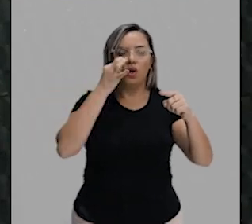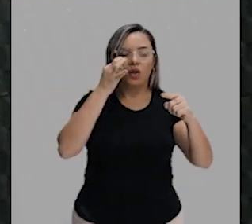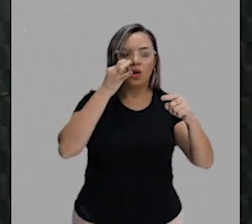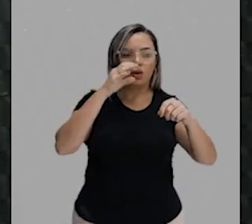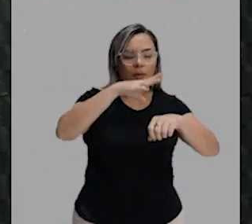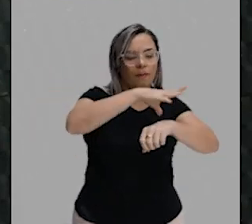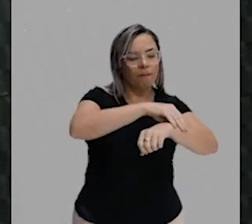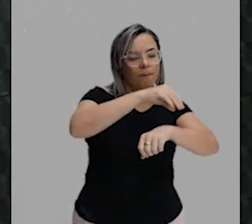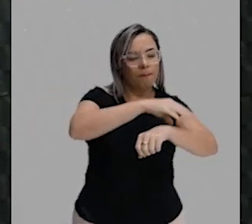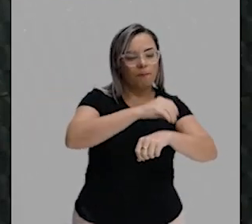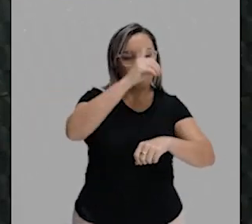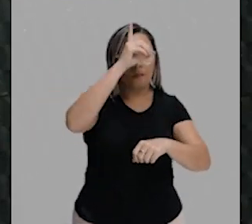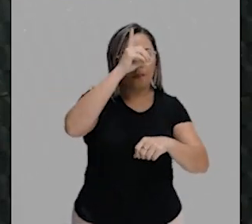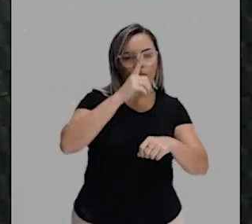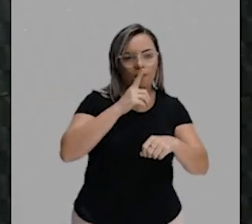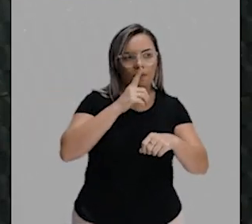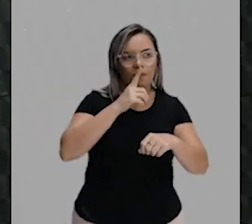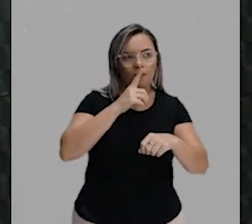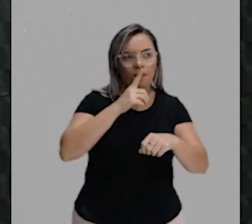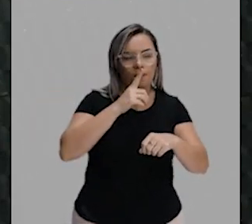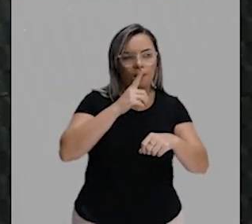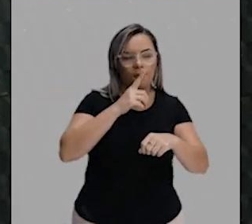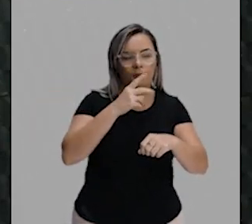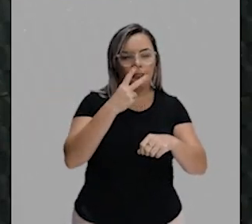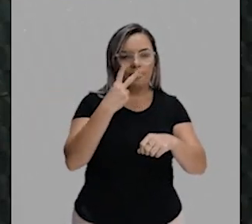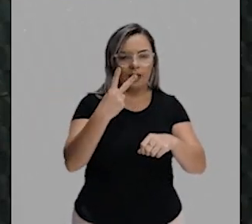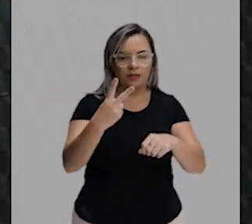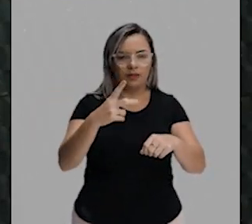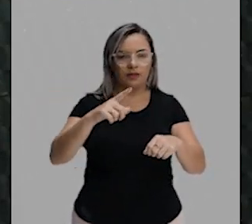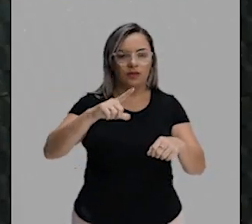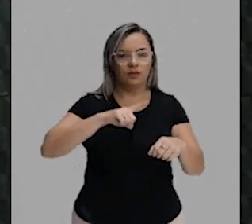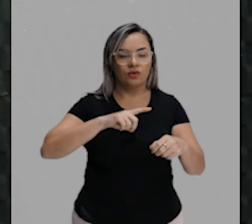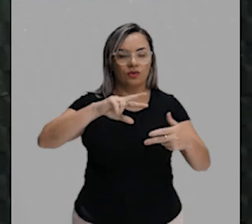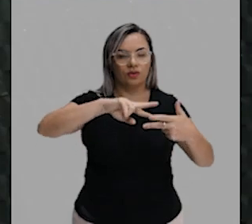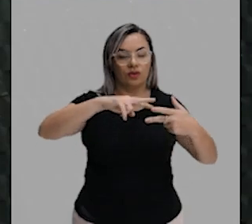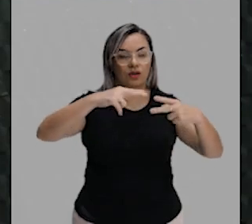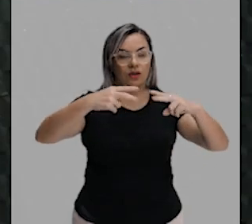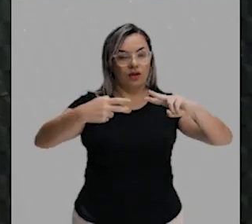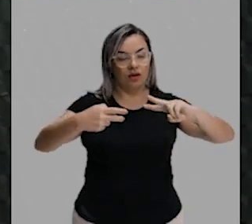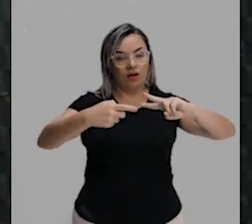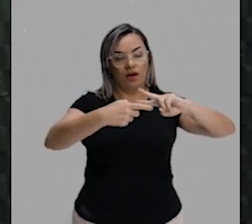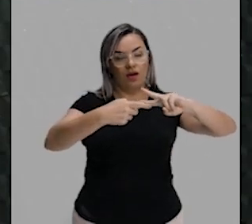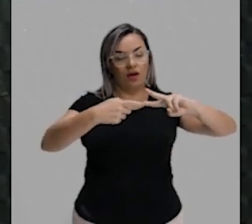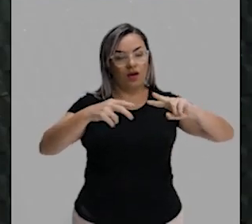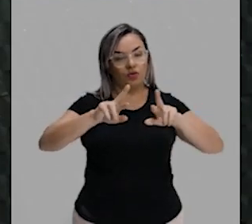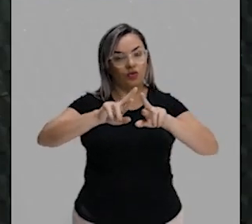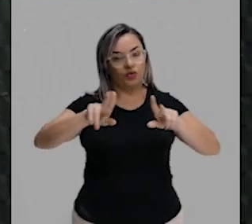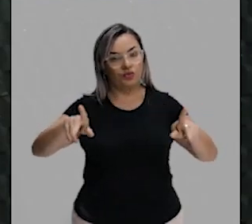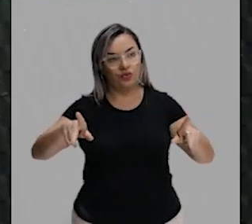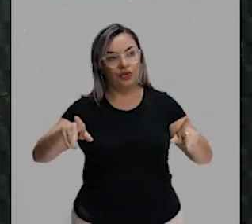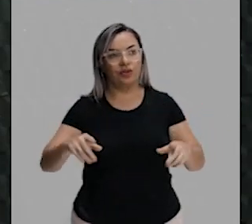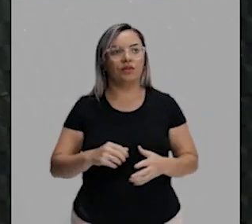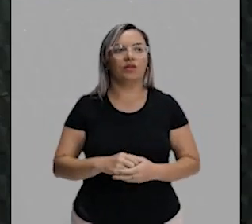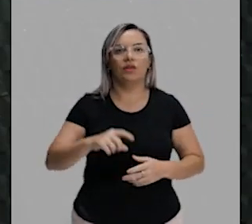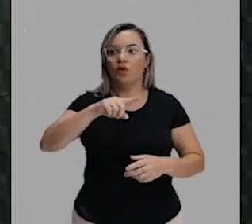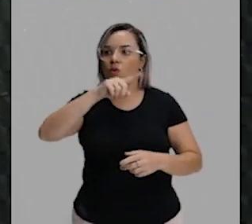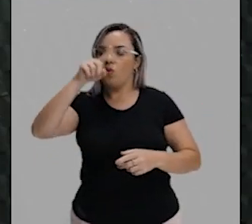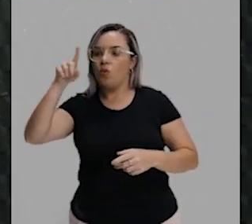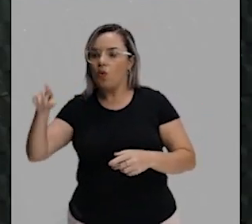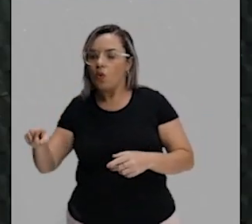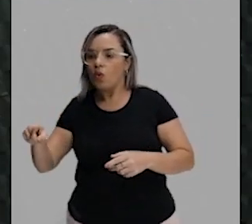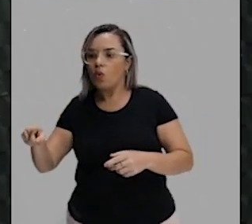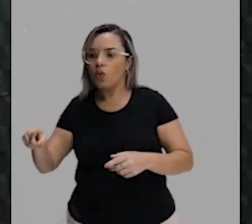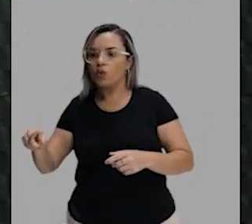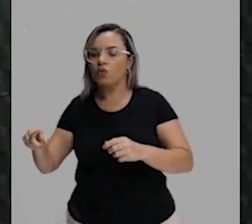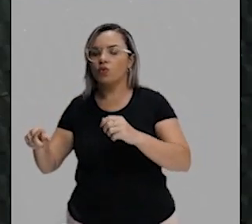amarela, heterozigoto, porque ele tem 2 alelos diferentes. Estou cruzando com um de pelagem cinza.